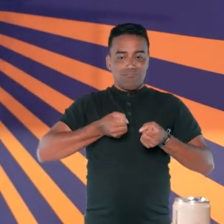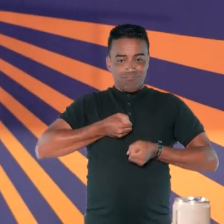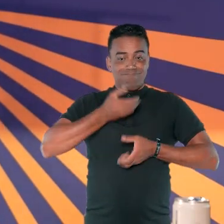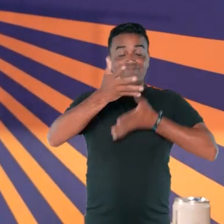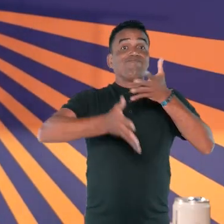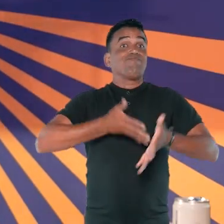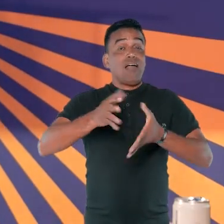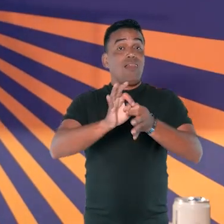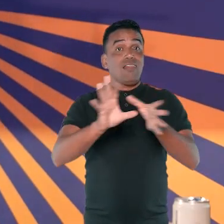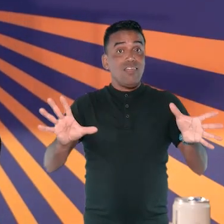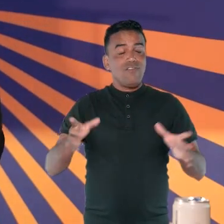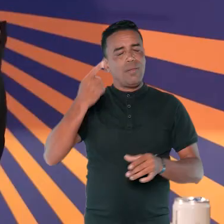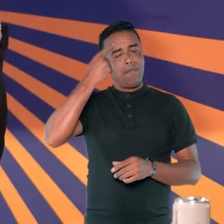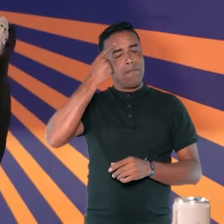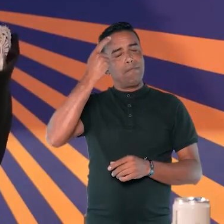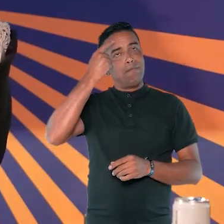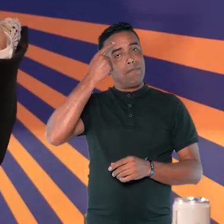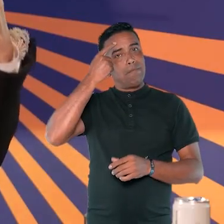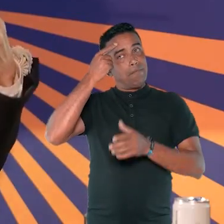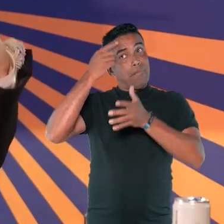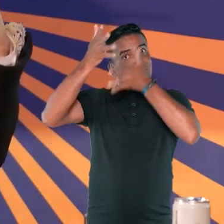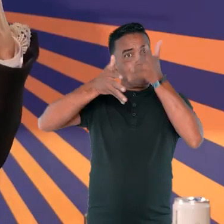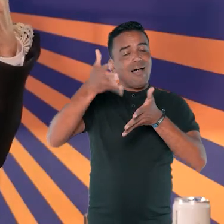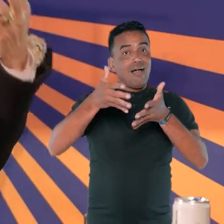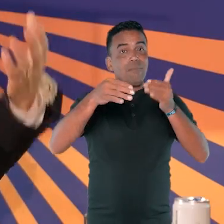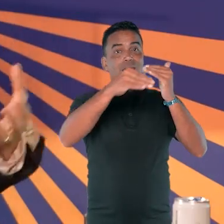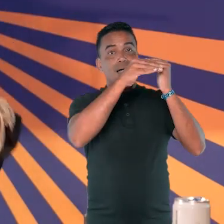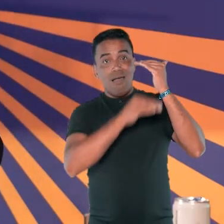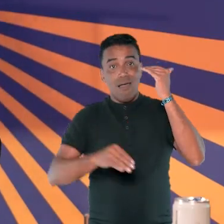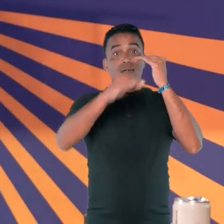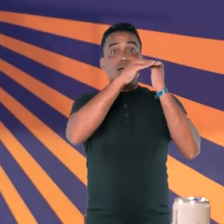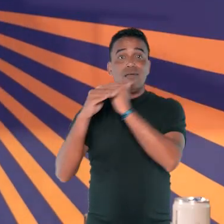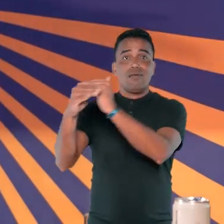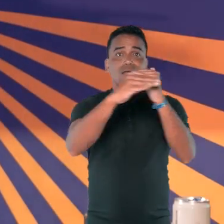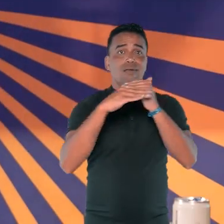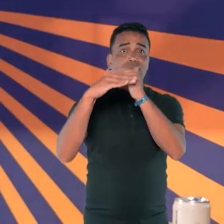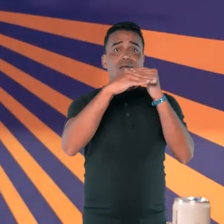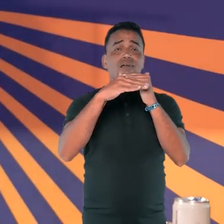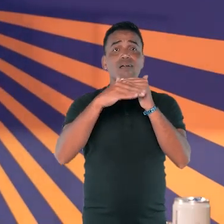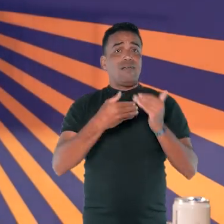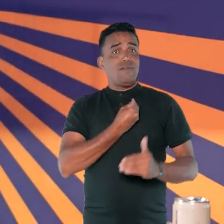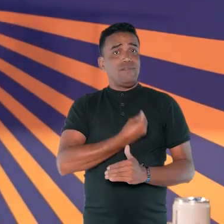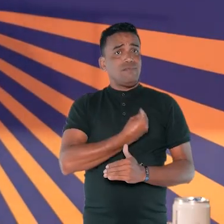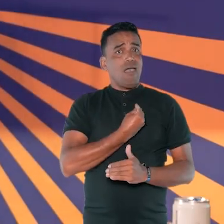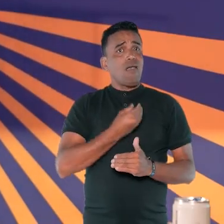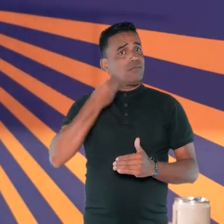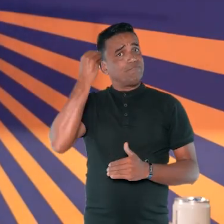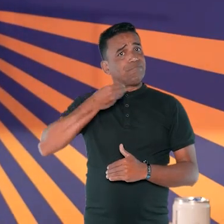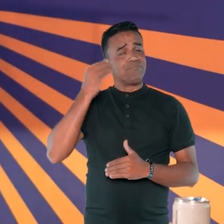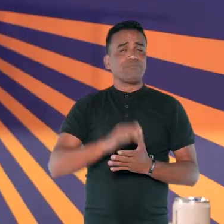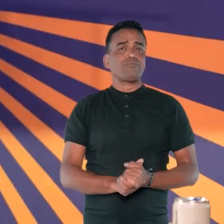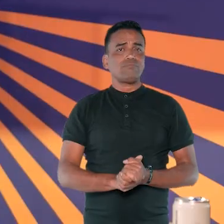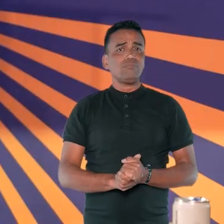poder livremente pensar, para poder se igualar a todas as pessoas e viver esta situação.